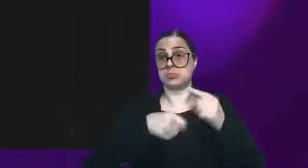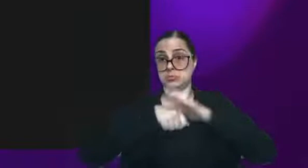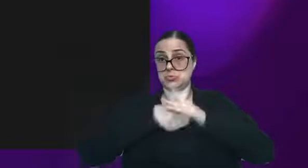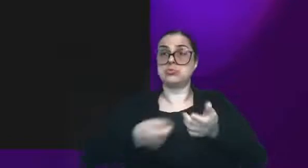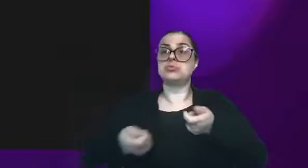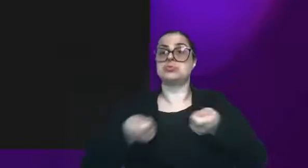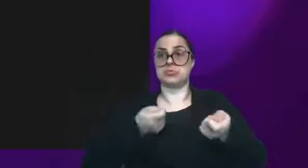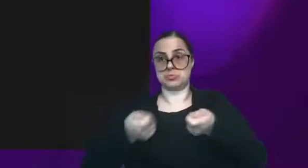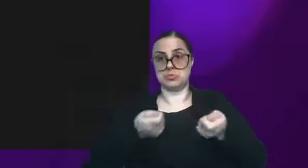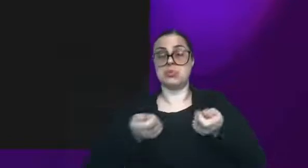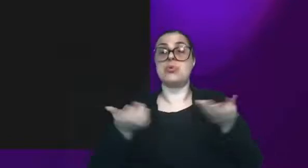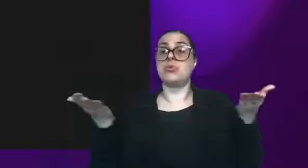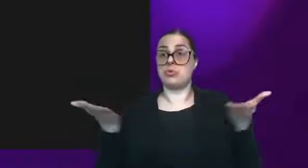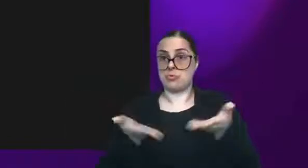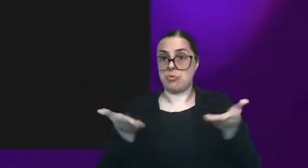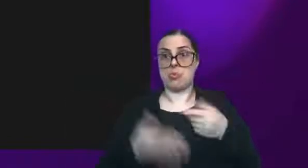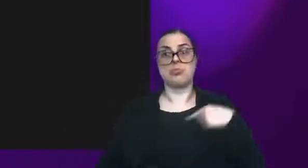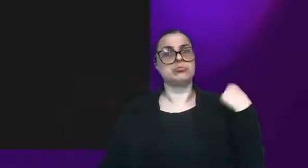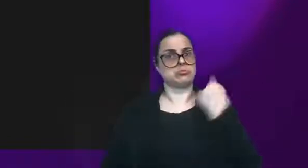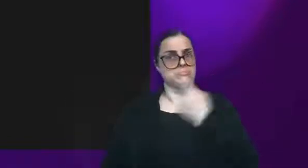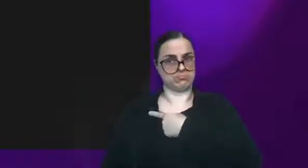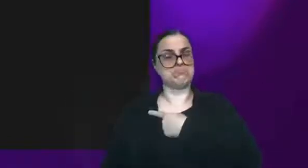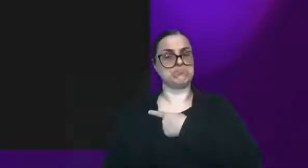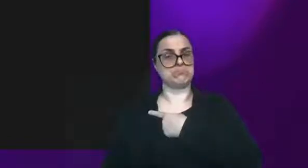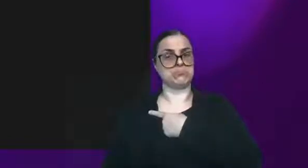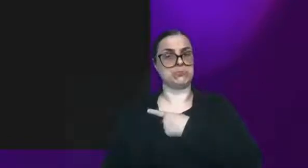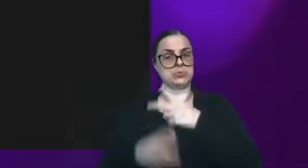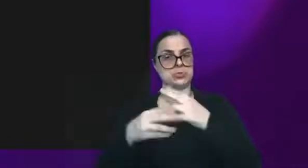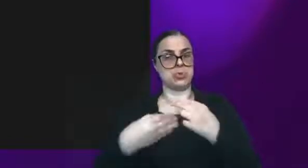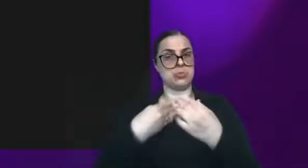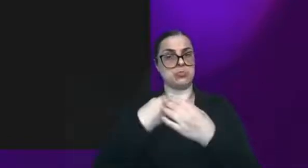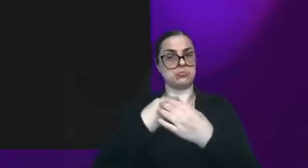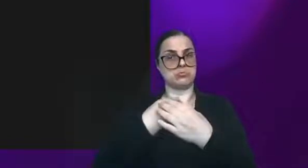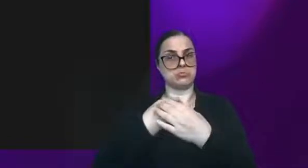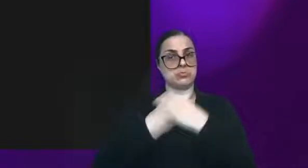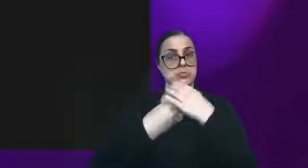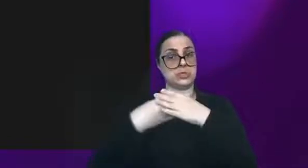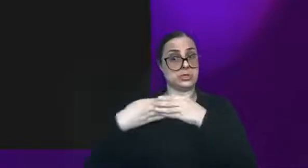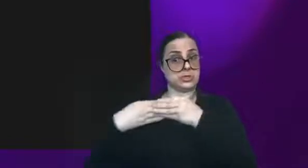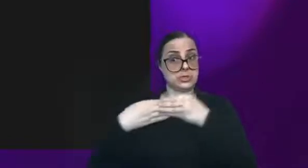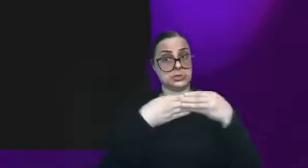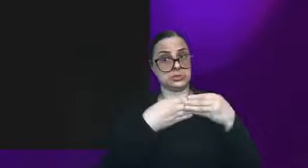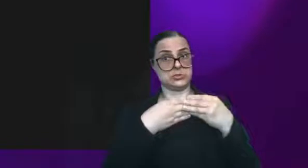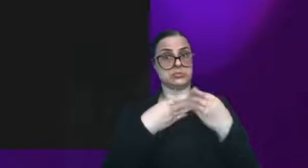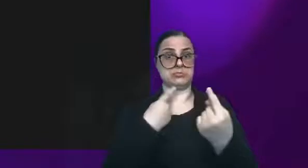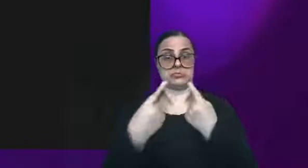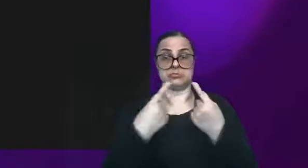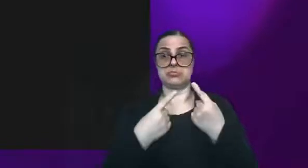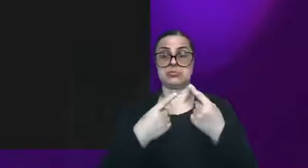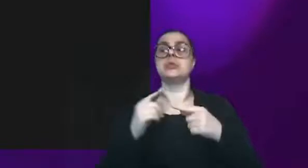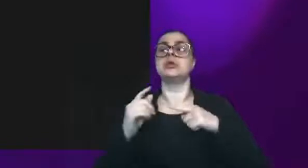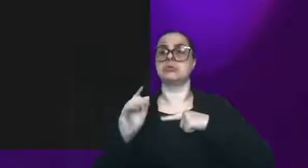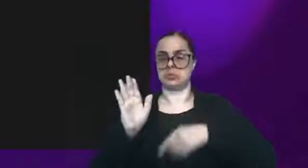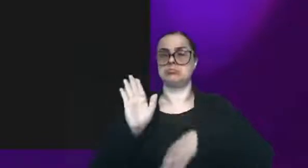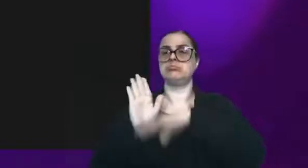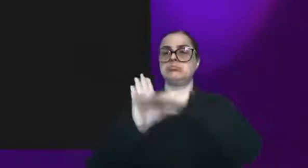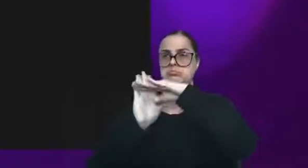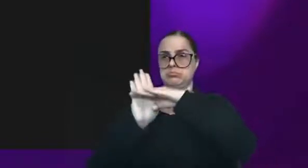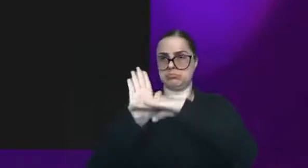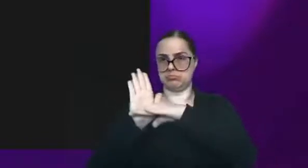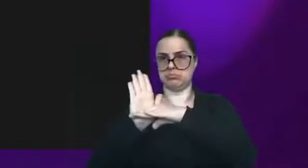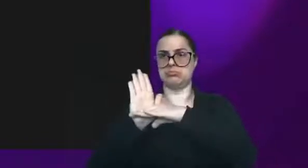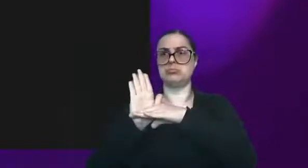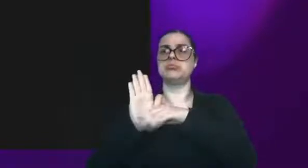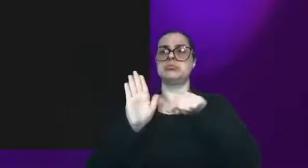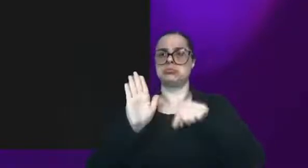que hoje nos norteia para pensar em fazer uma discussão. Acho que esse protocolo que está sendo discutido é muito